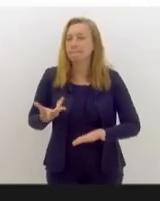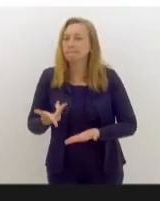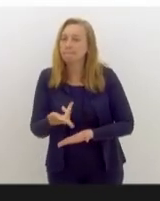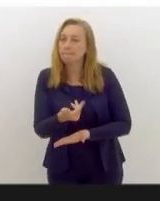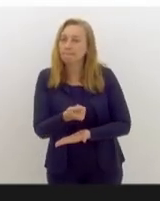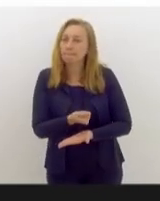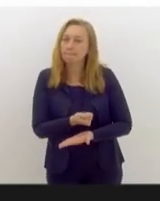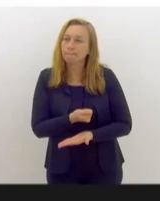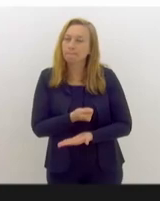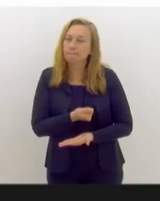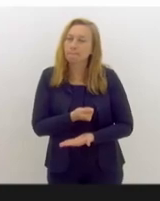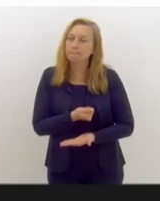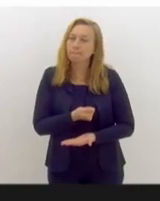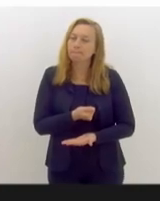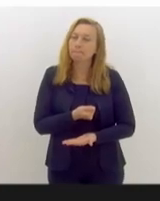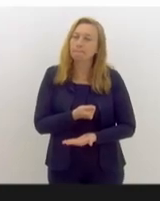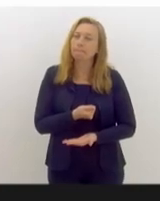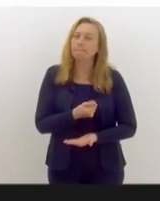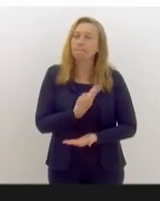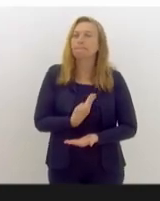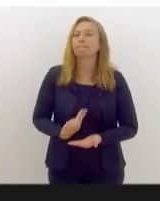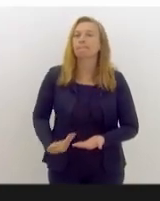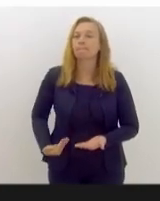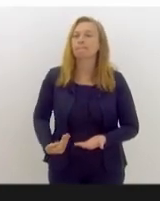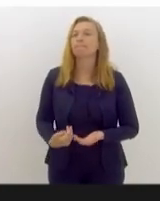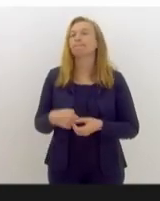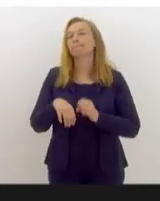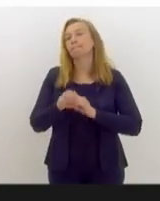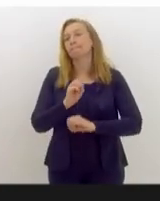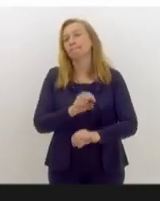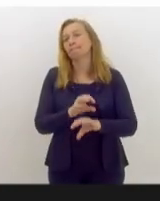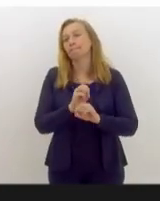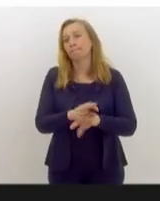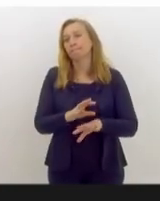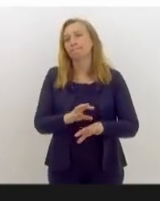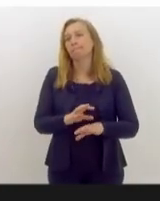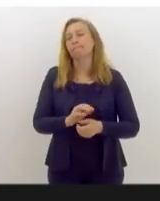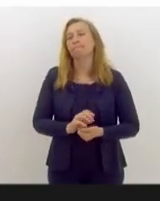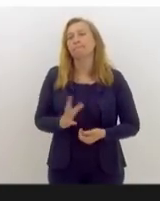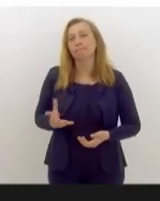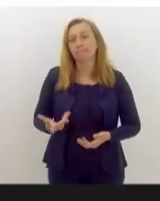qualidade pública, uma educação de qualidade